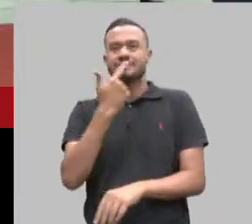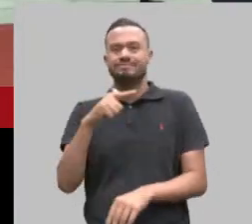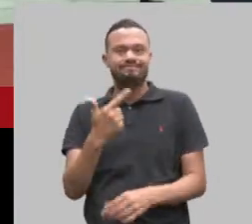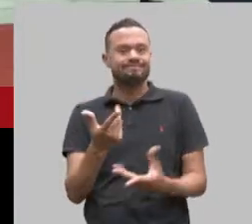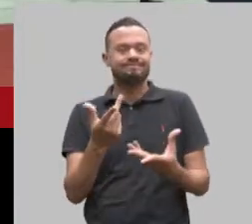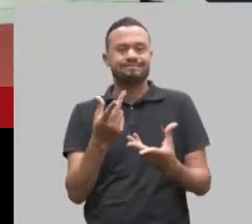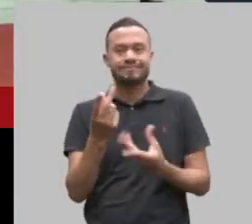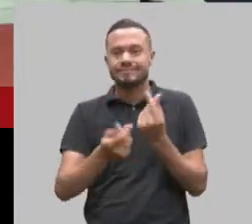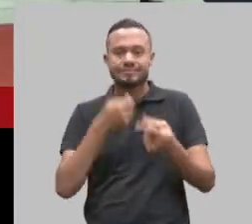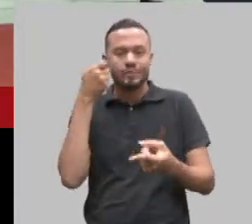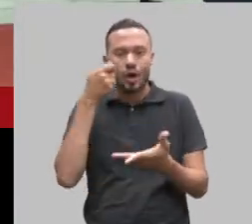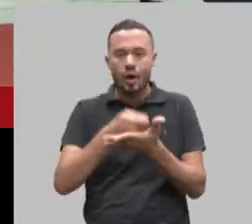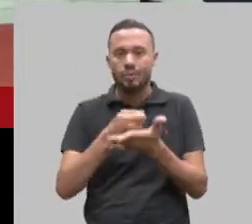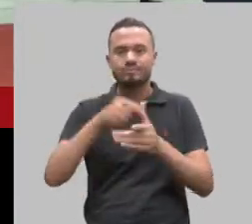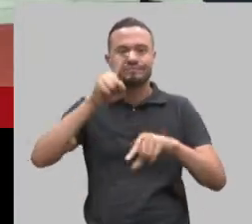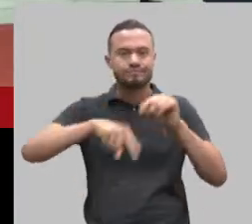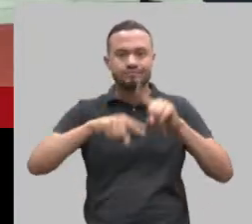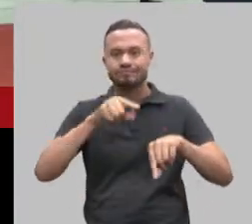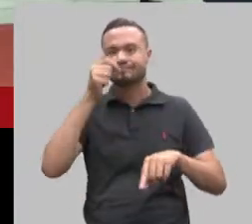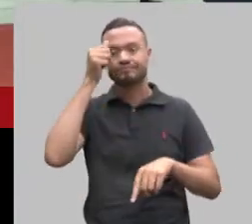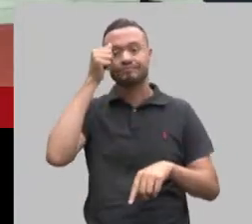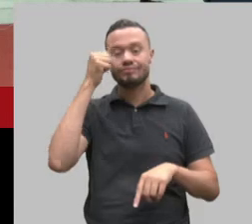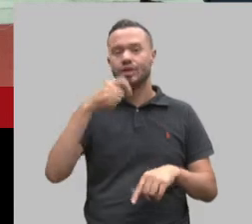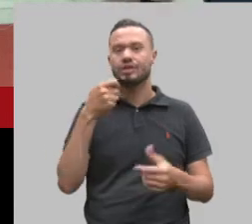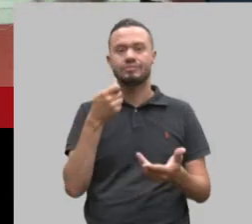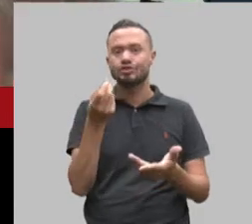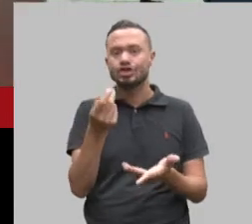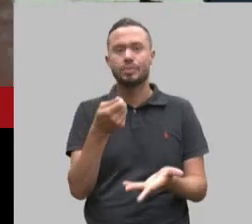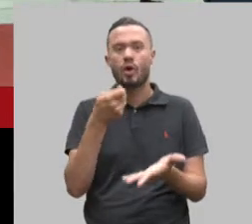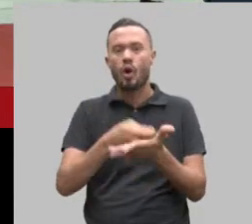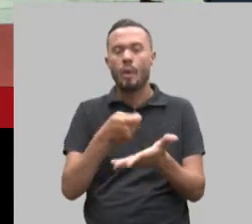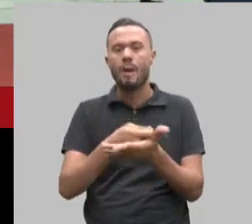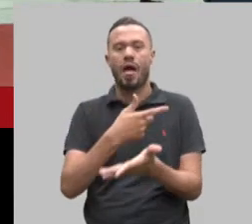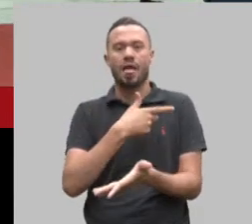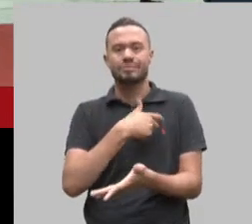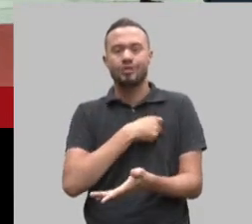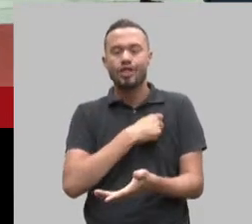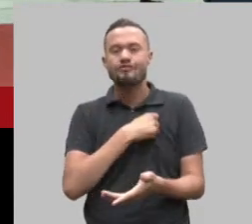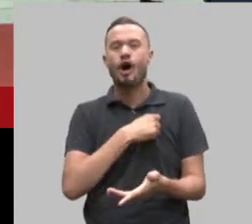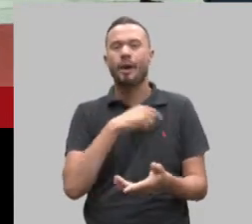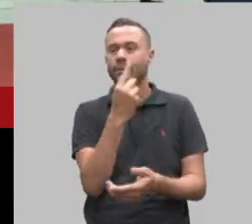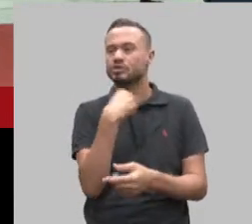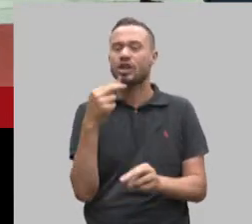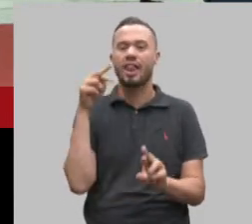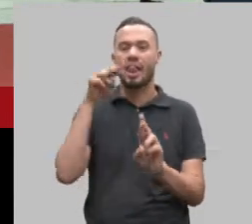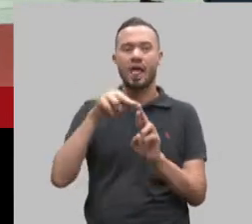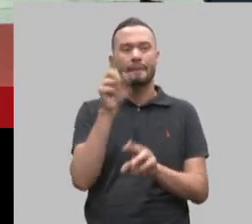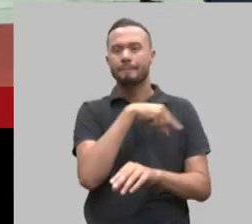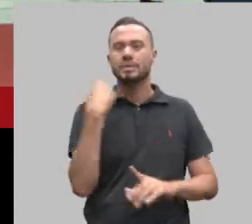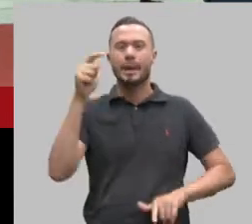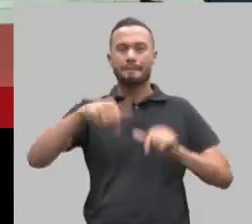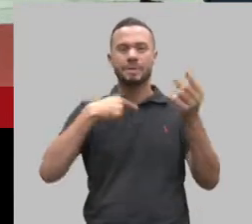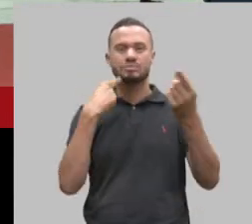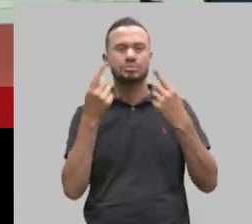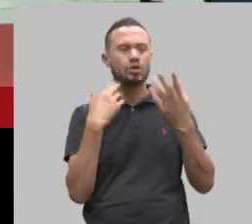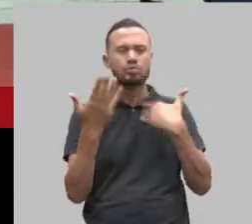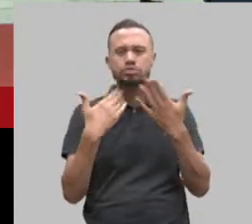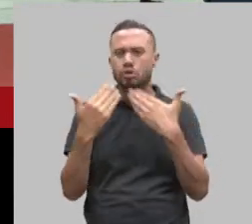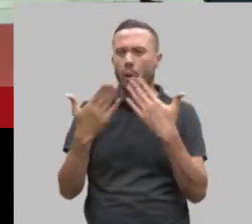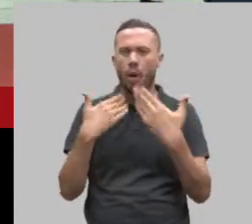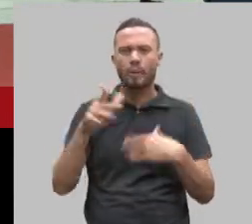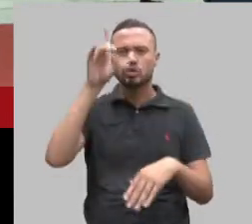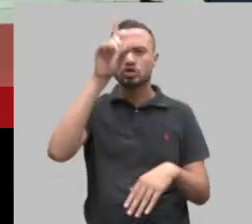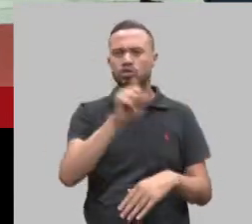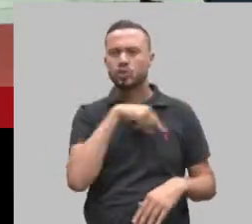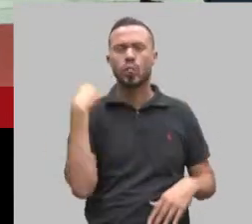escolar que não tem condição de ficar comprando uniforme a gente tá aqui para representar eles a gente tá aqui discutindo os direitos deles é por isso que a gente